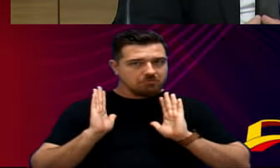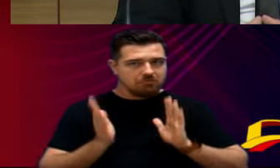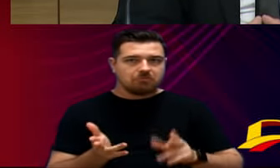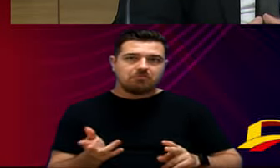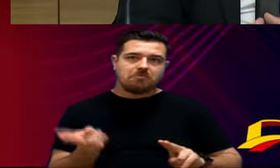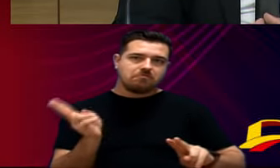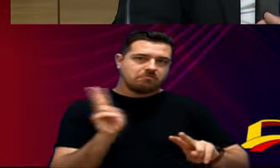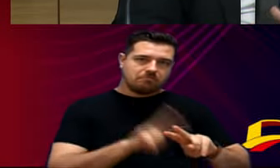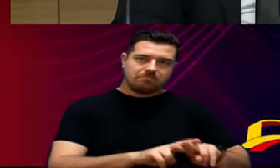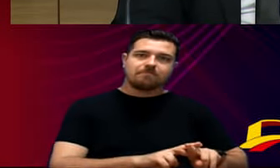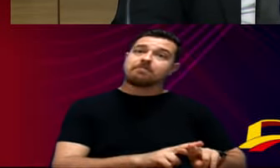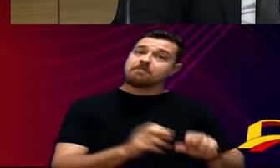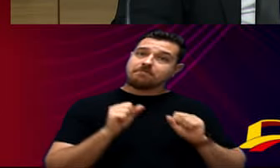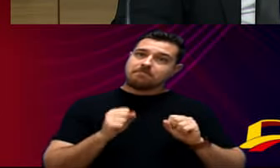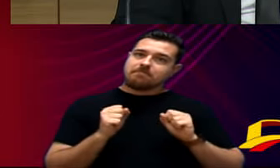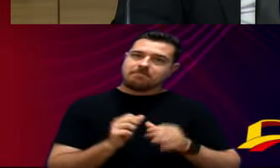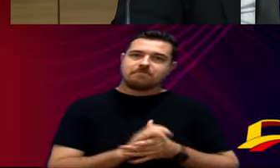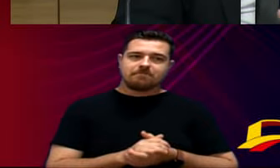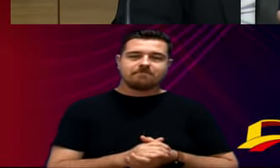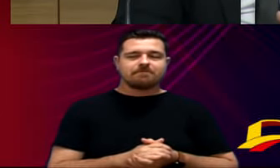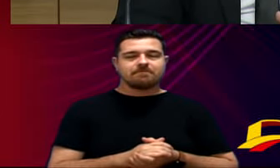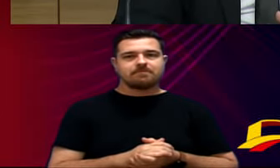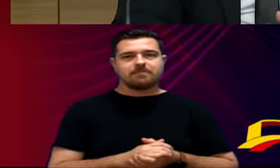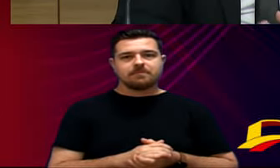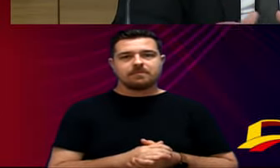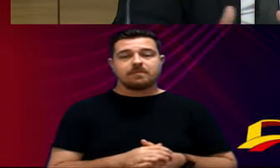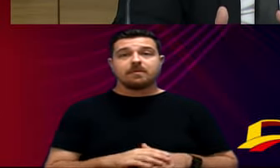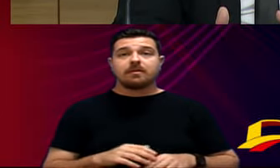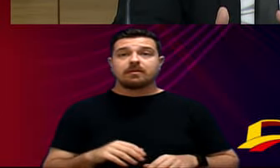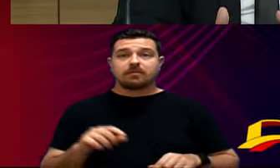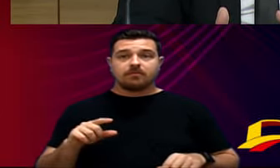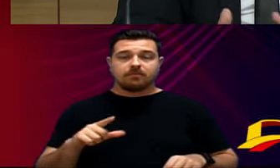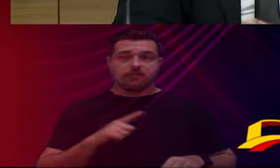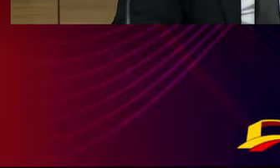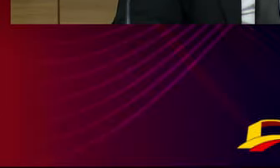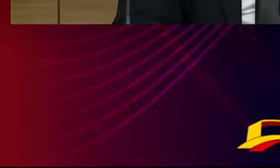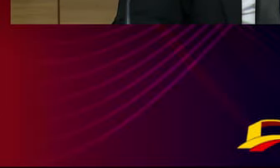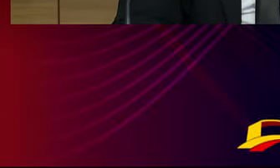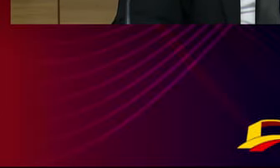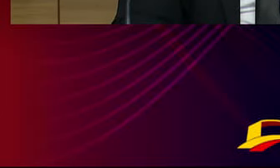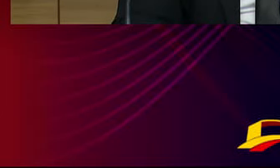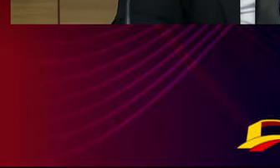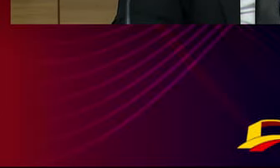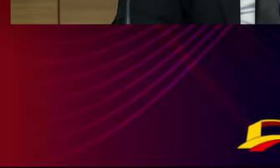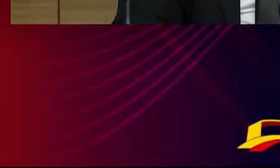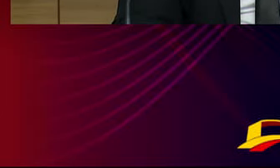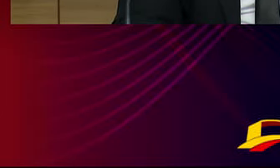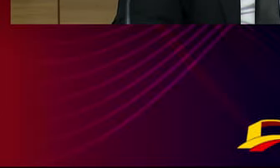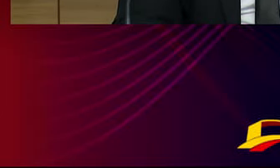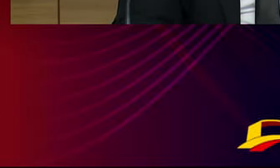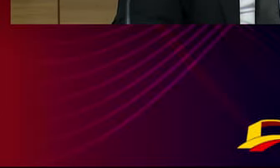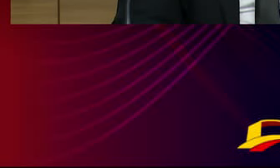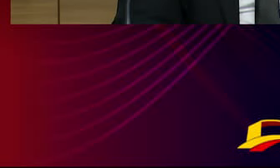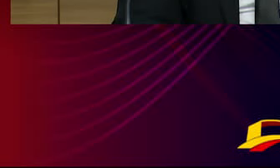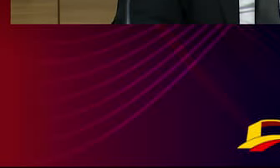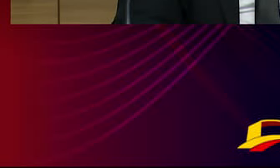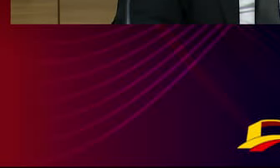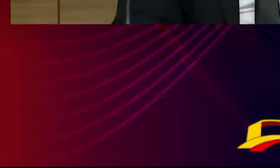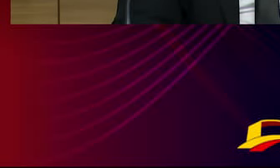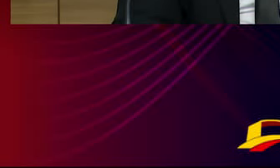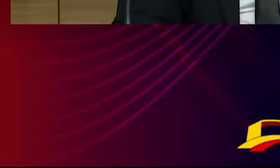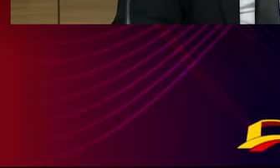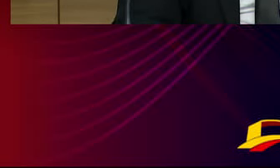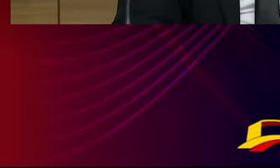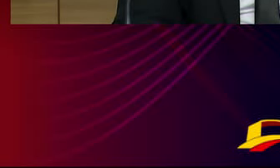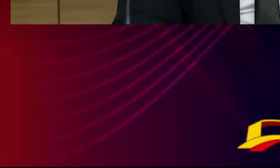já pode resultar na prisão em flagrante e também as penas aumentaram são mais severas hoje né ess não se dava a devida atenção para ameaças